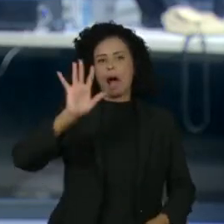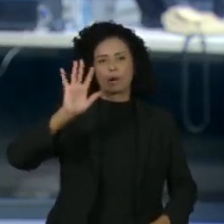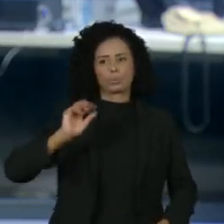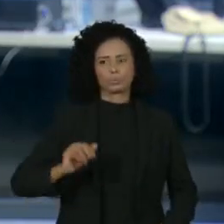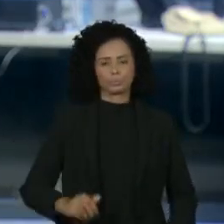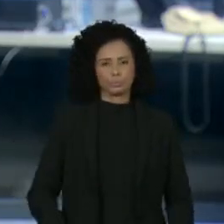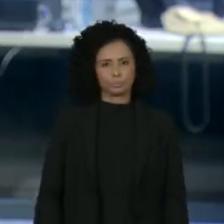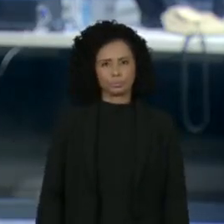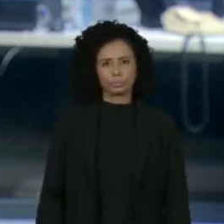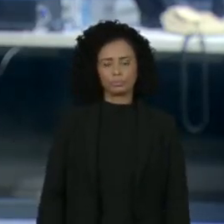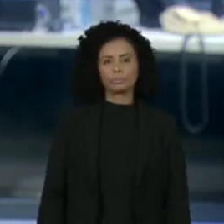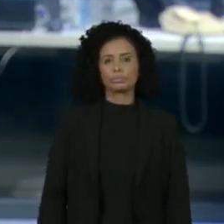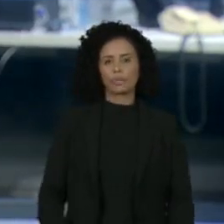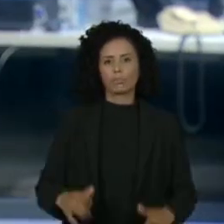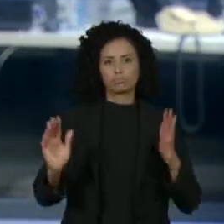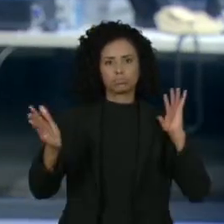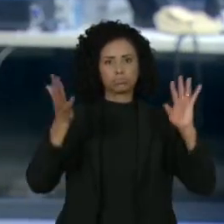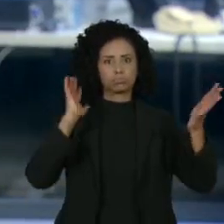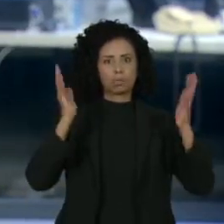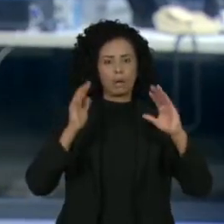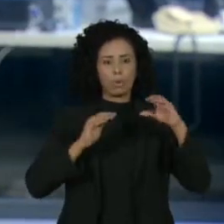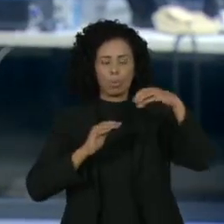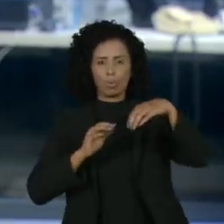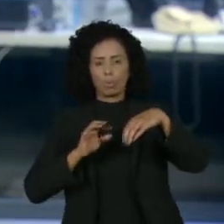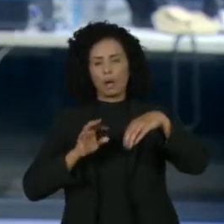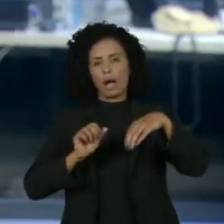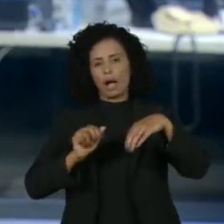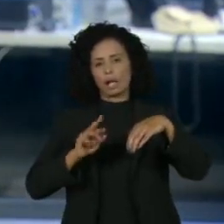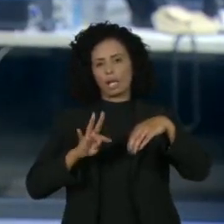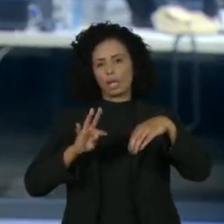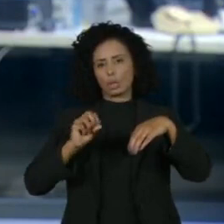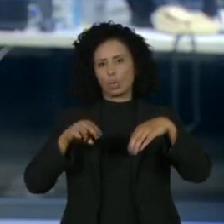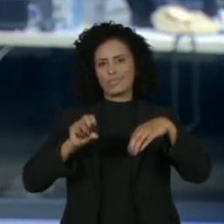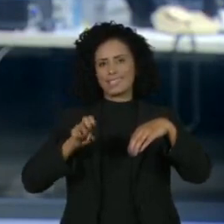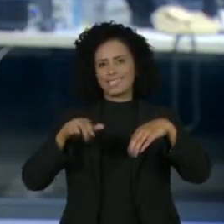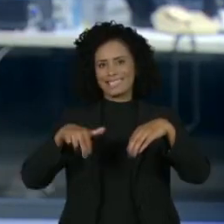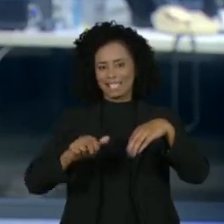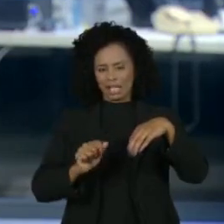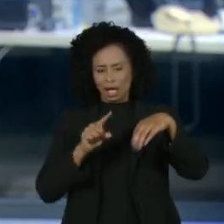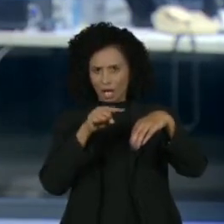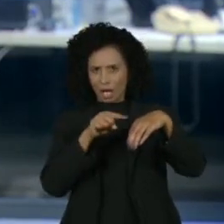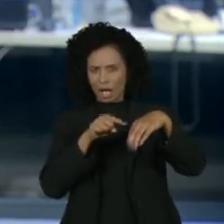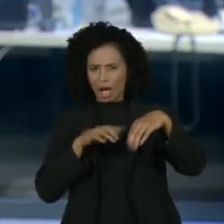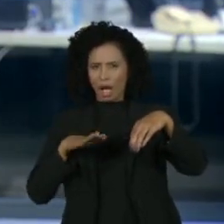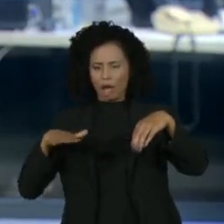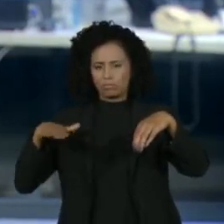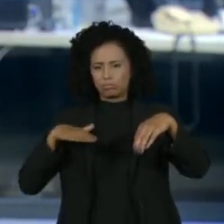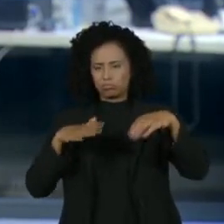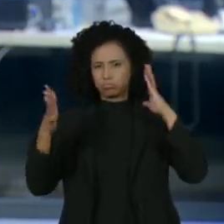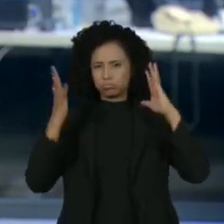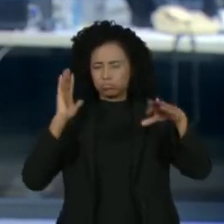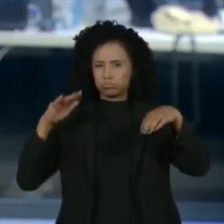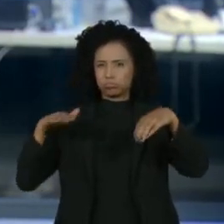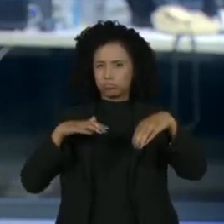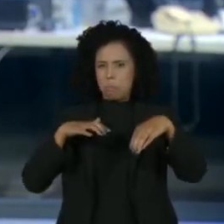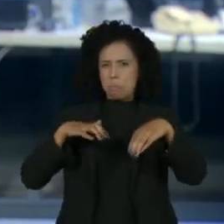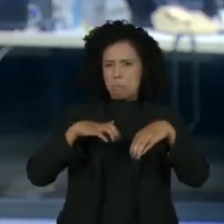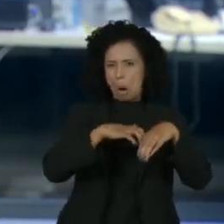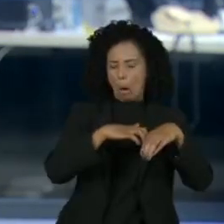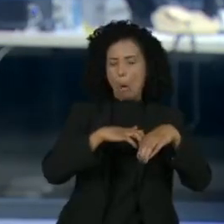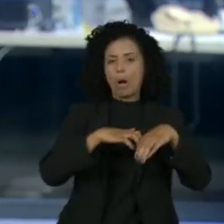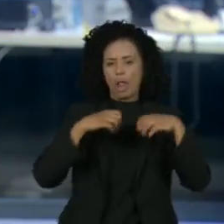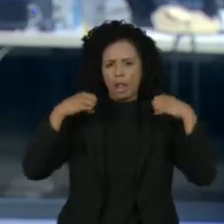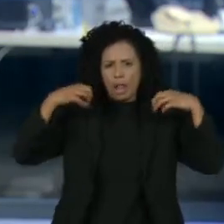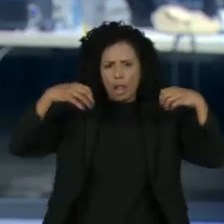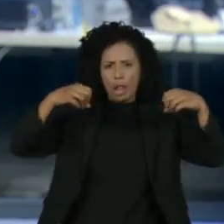um caminhão ficou entalado no túnel Ayrton Senna na manhã desta sexta-feira aqui em São Paulo. Ao menos 50 luminárias foram arrancadas e,